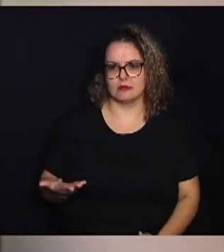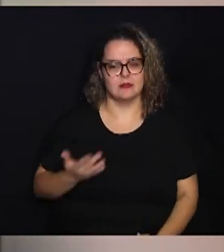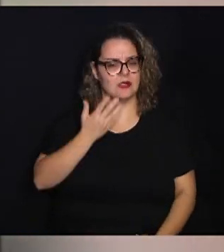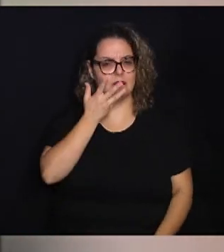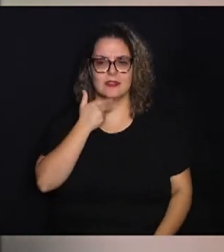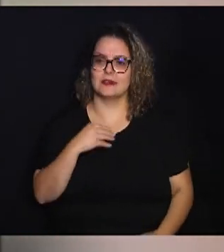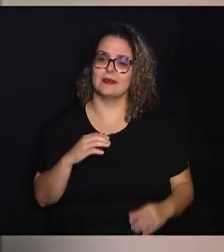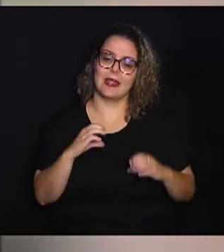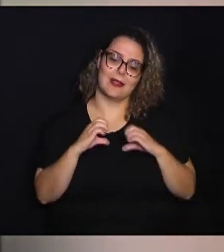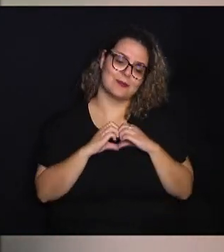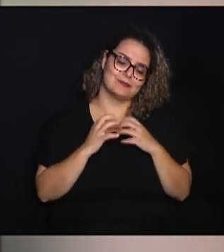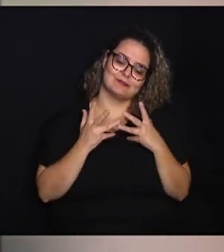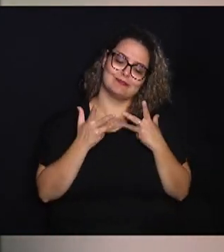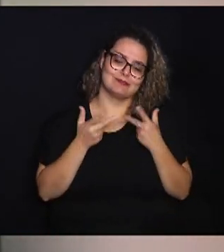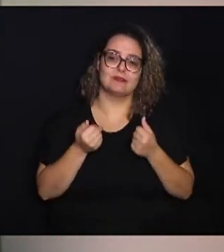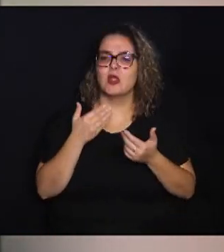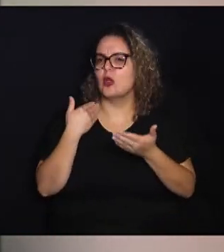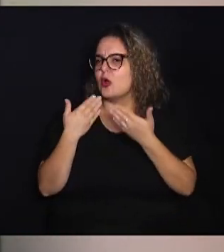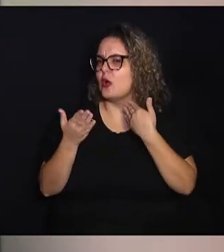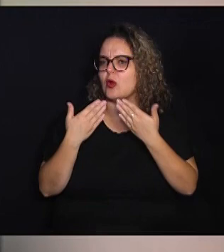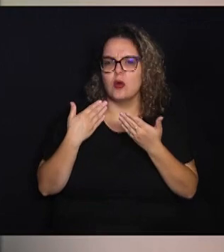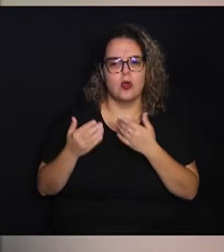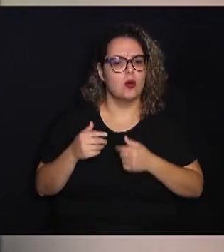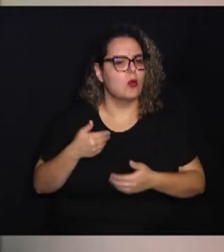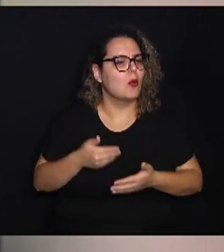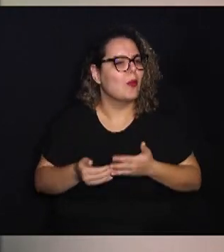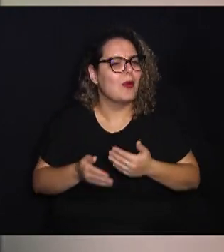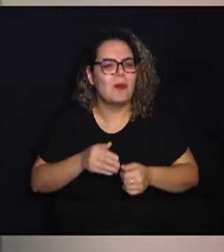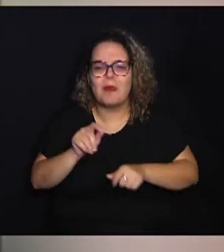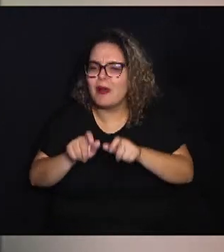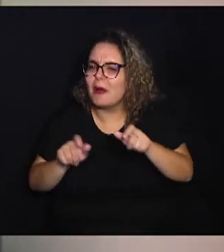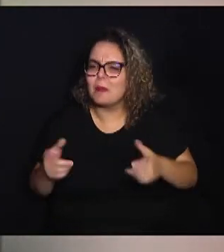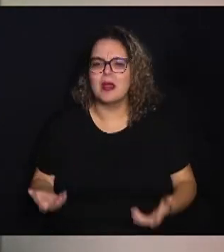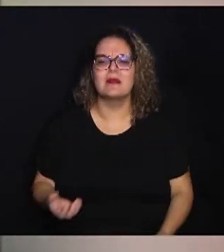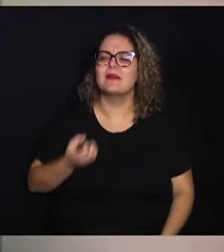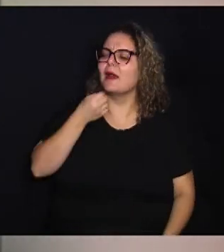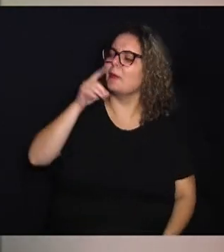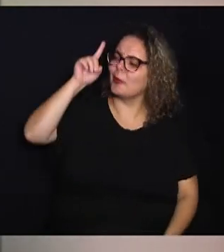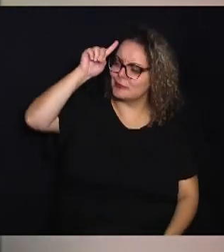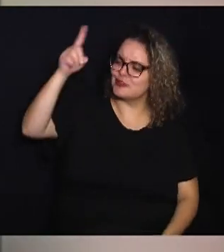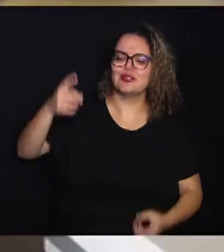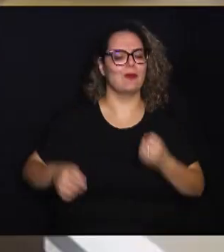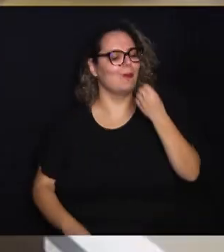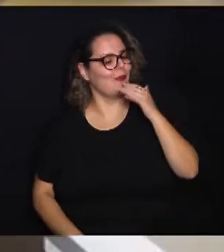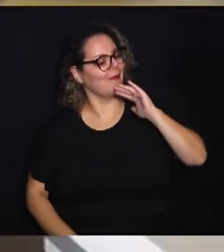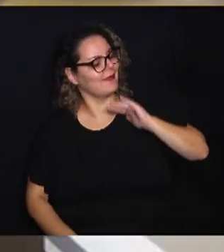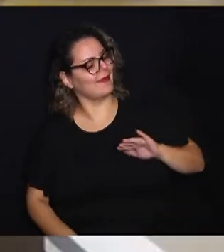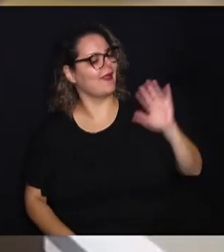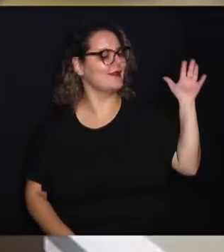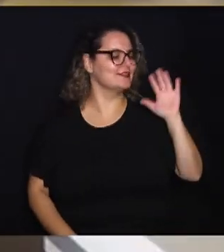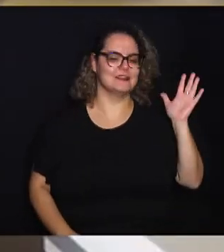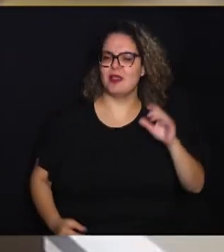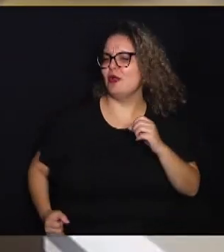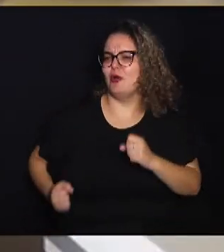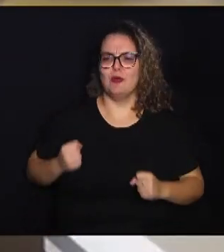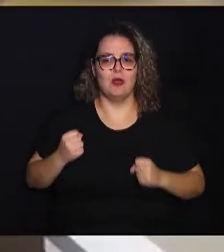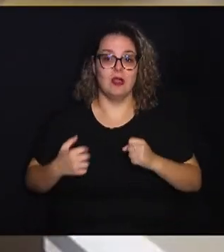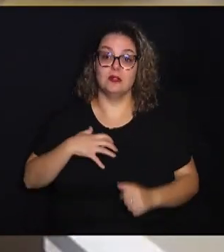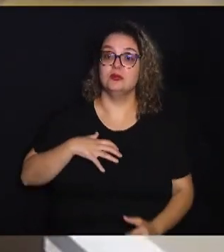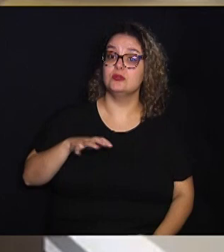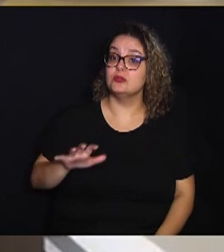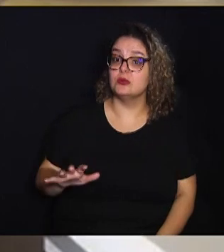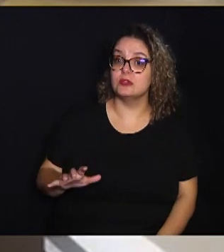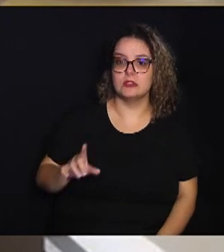espetacular. Conversa com qualquer pessoa, dá bom dia, dá boa tarde, corre do jeito dele.